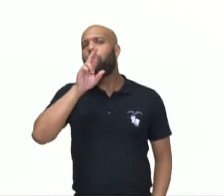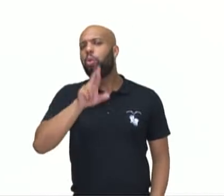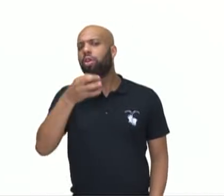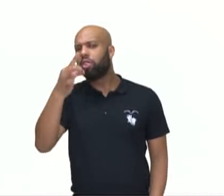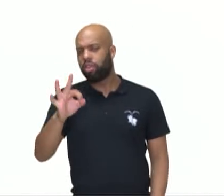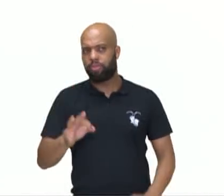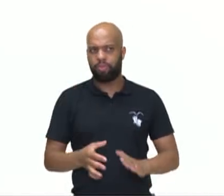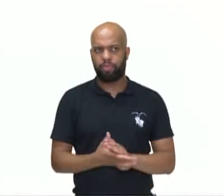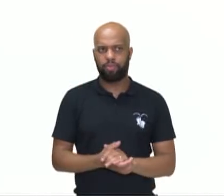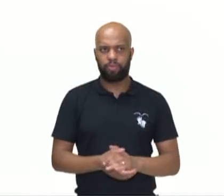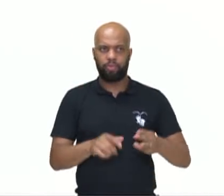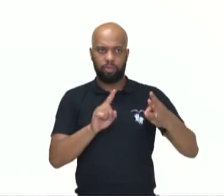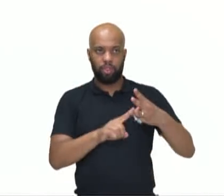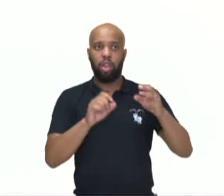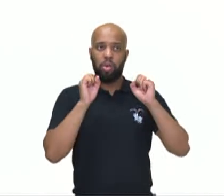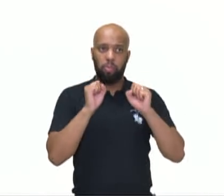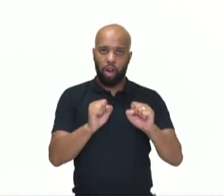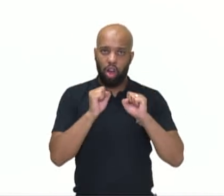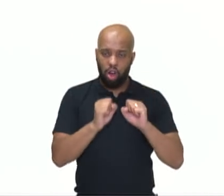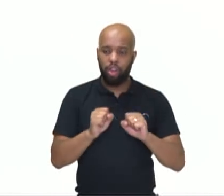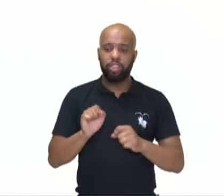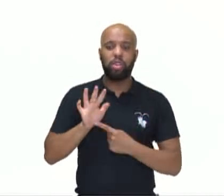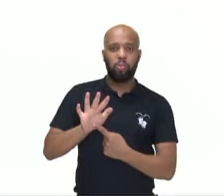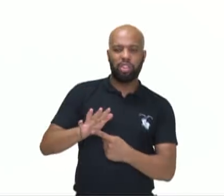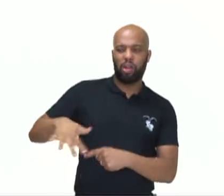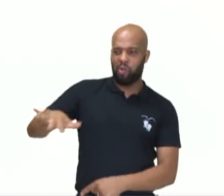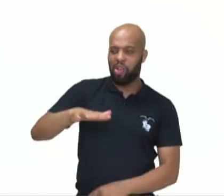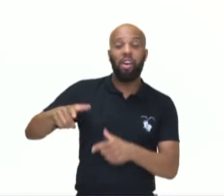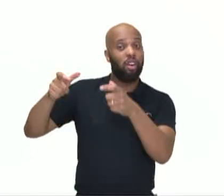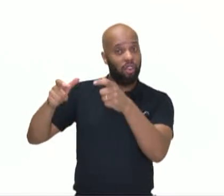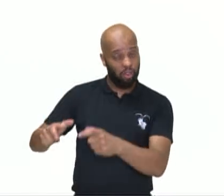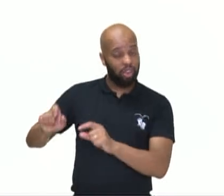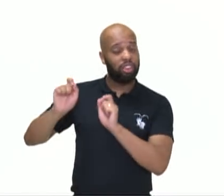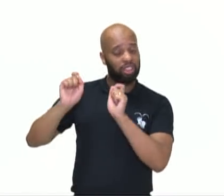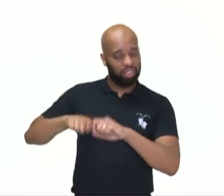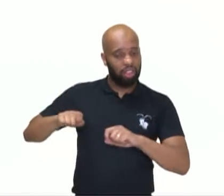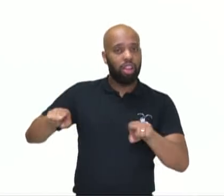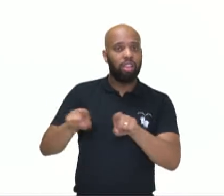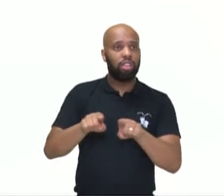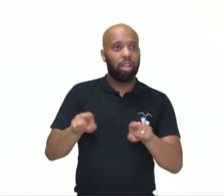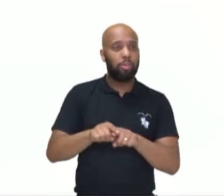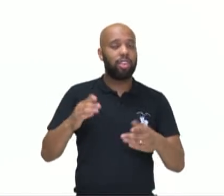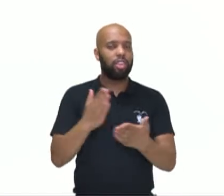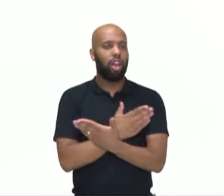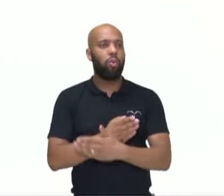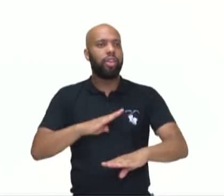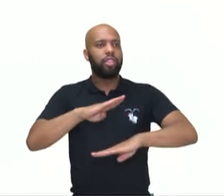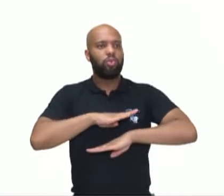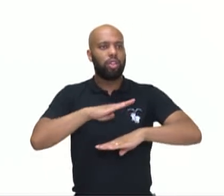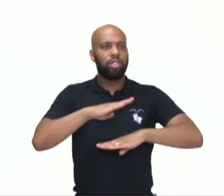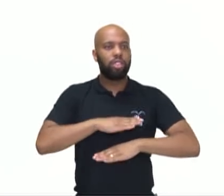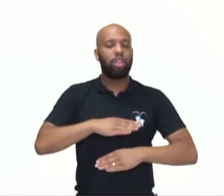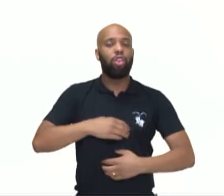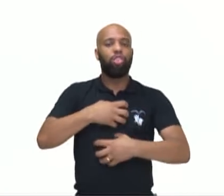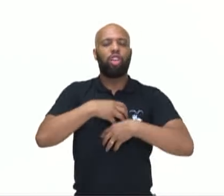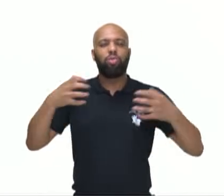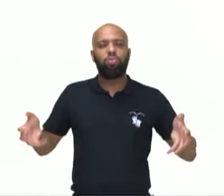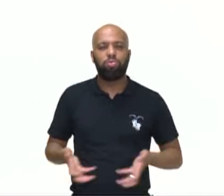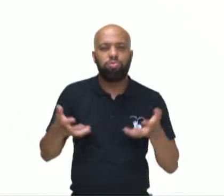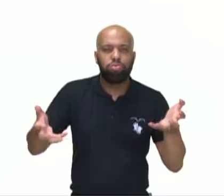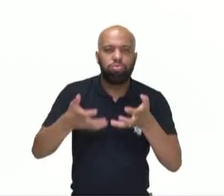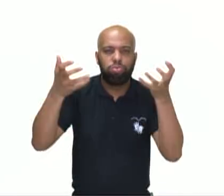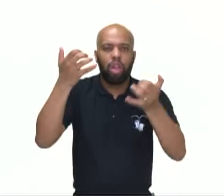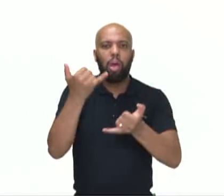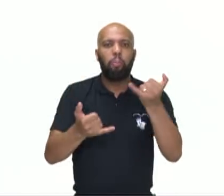que podem simular locais e ou situações que servem